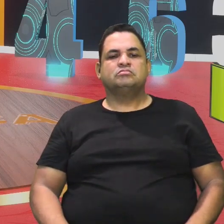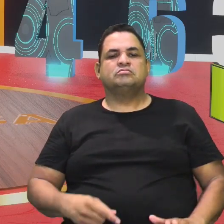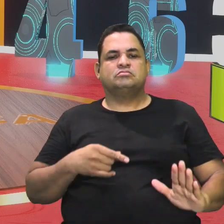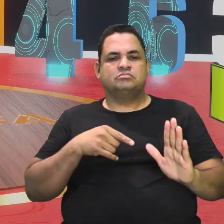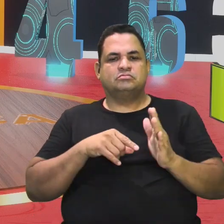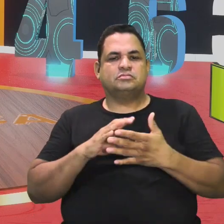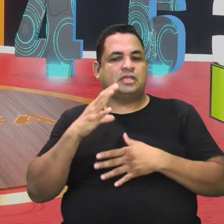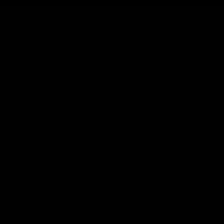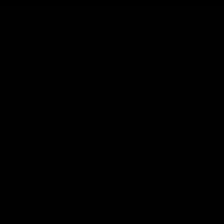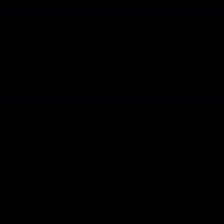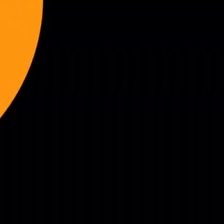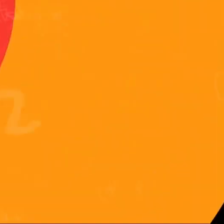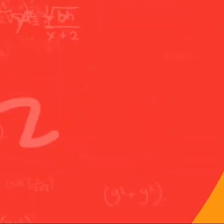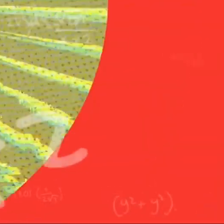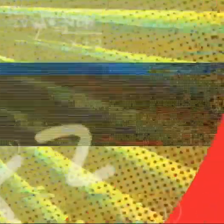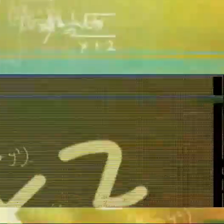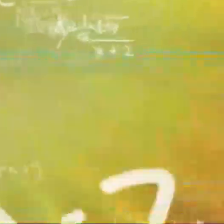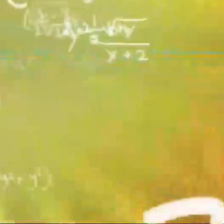vinheta que é a hora do quiz.